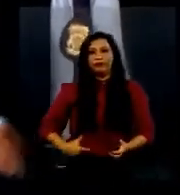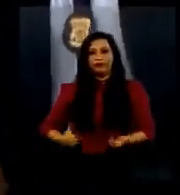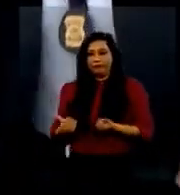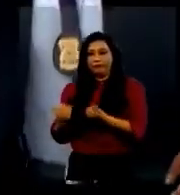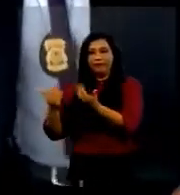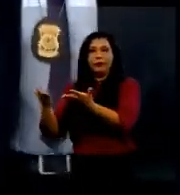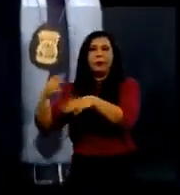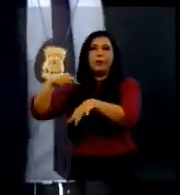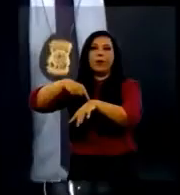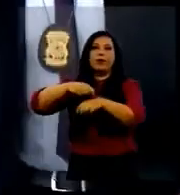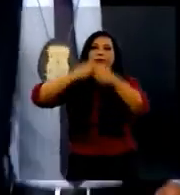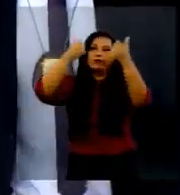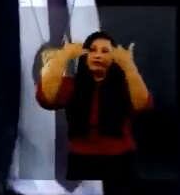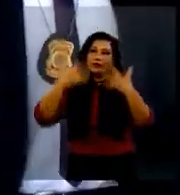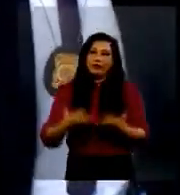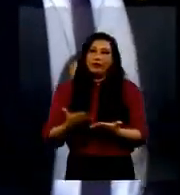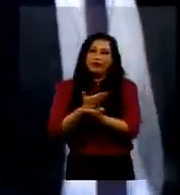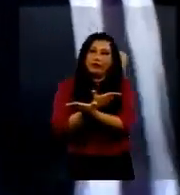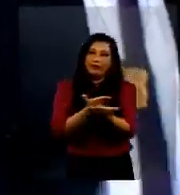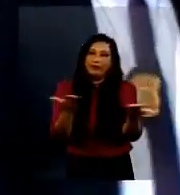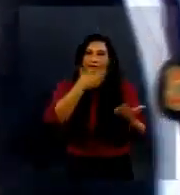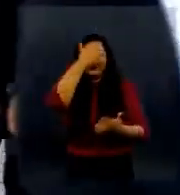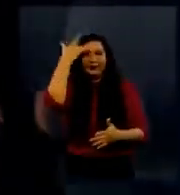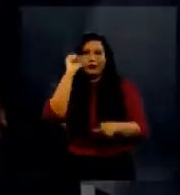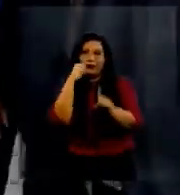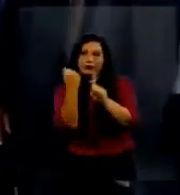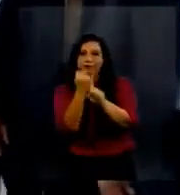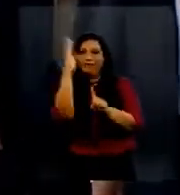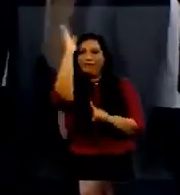momento em que ele vai falar com a população.